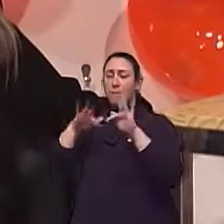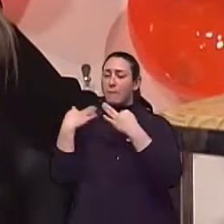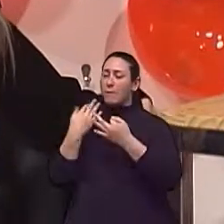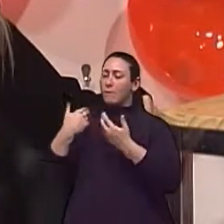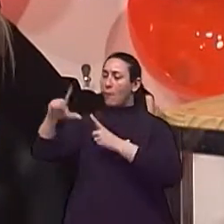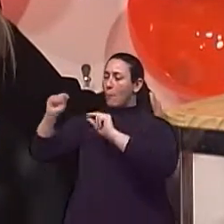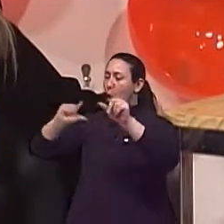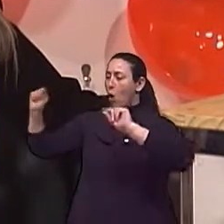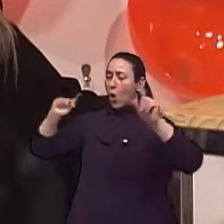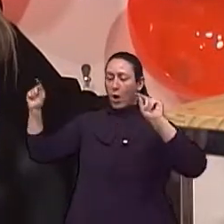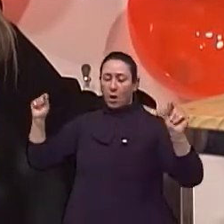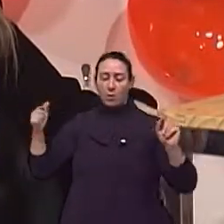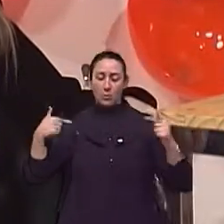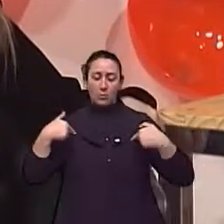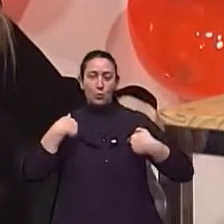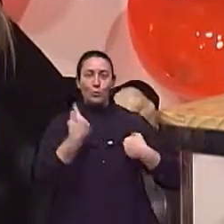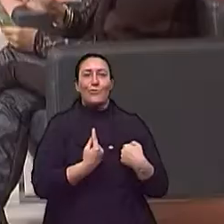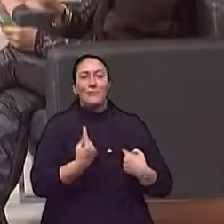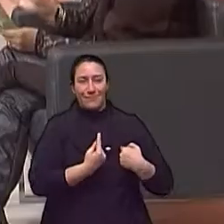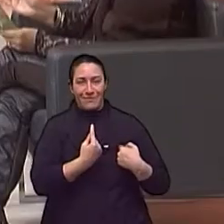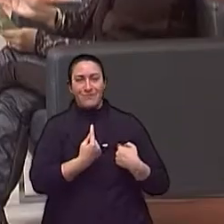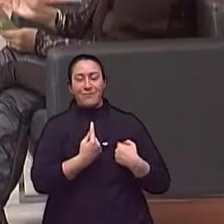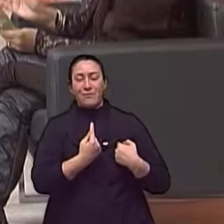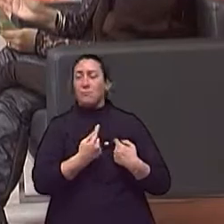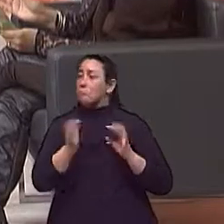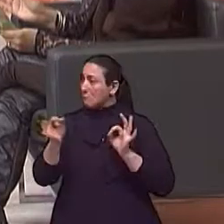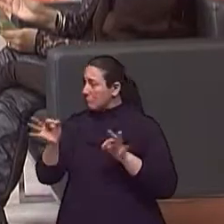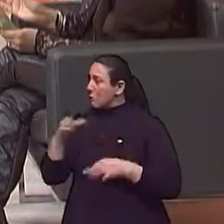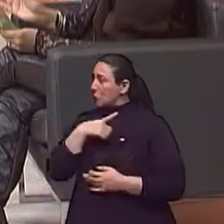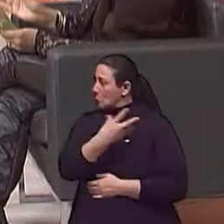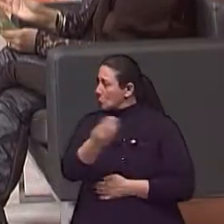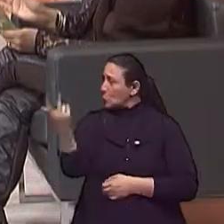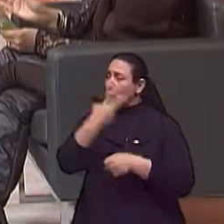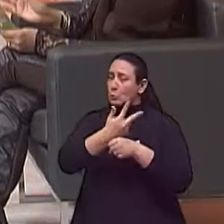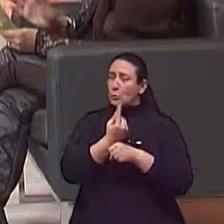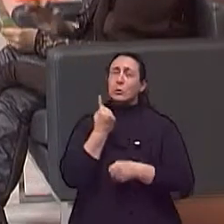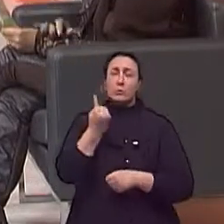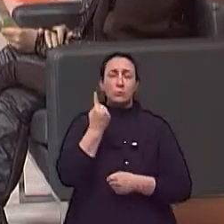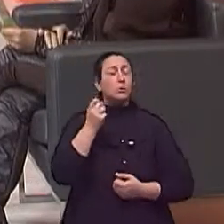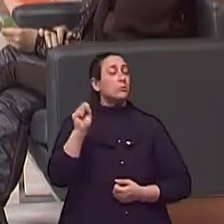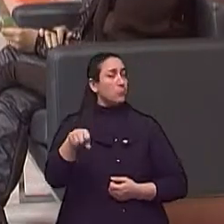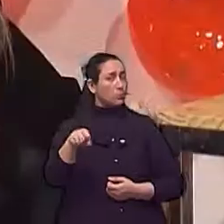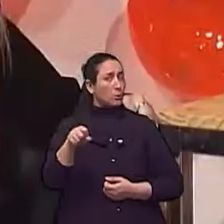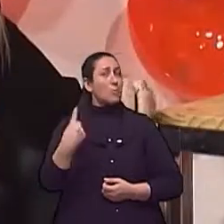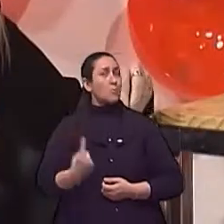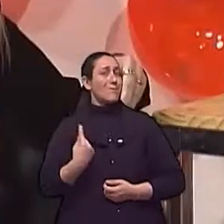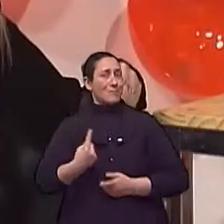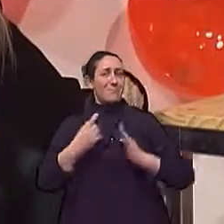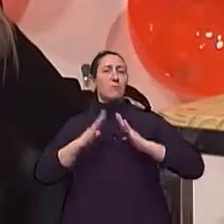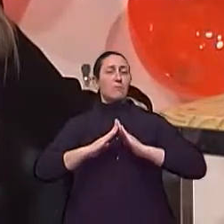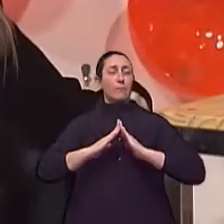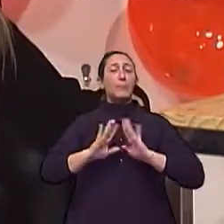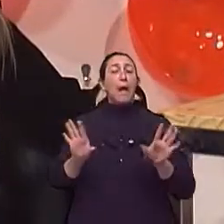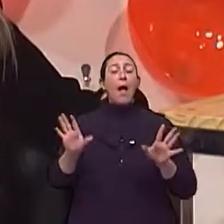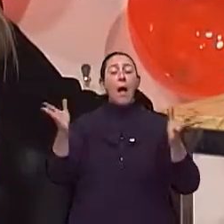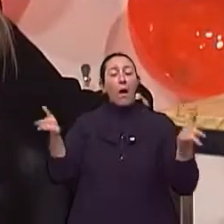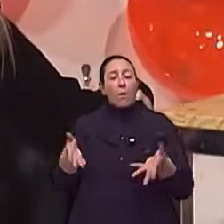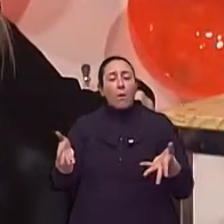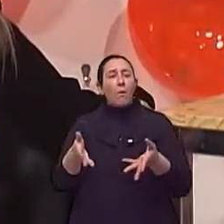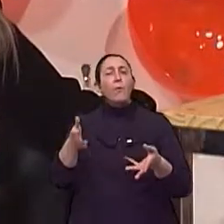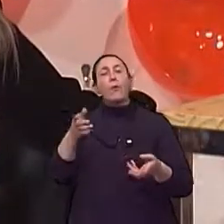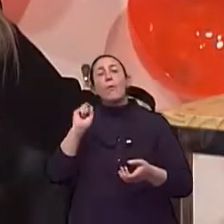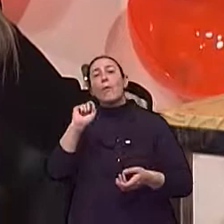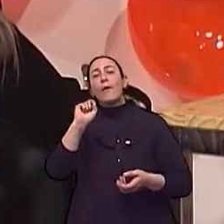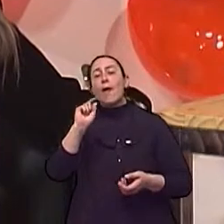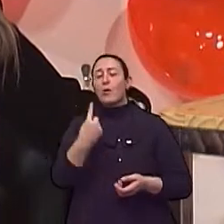é extremamente interessante também inclusive muitos idosos que moram sozinhos Exatamente exatamente o que ainda diminui mais